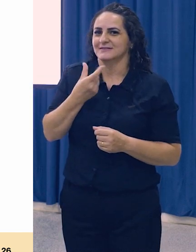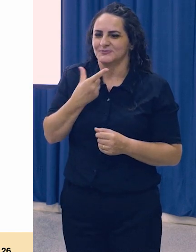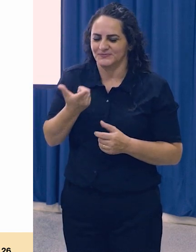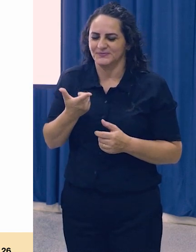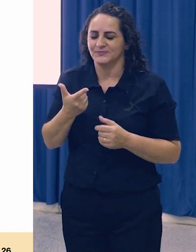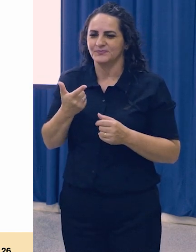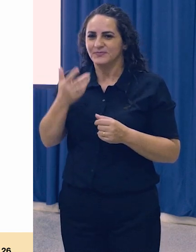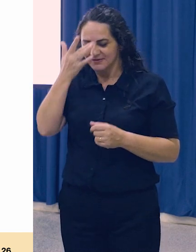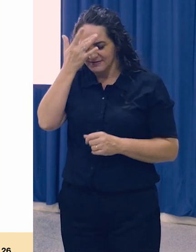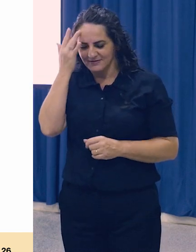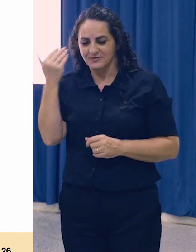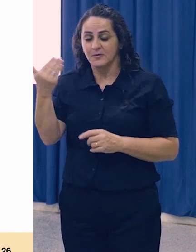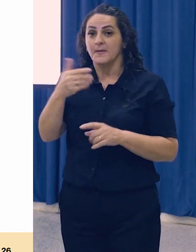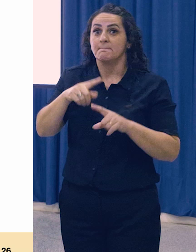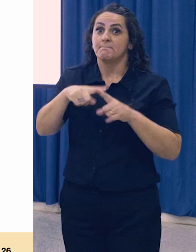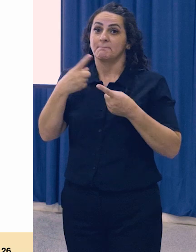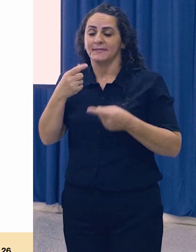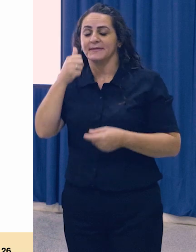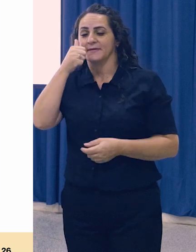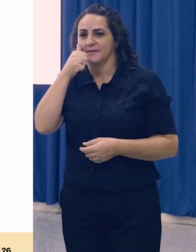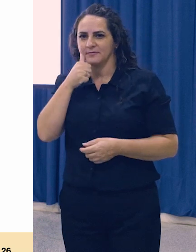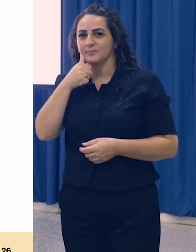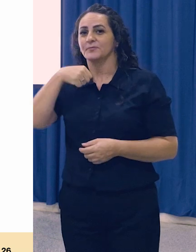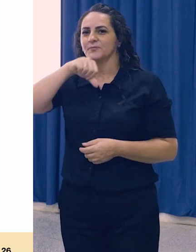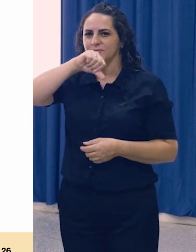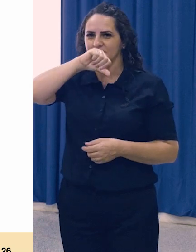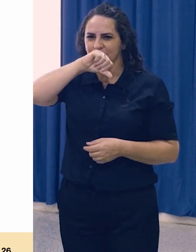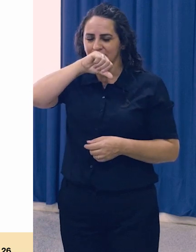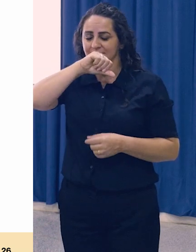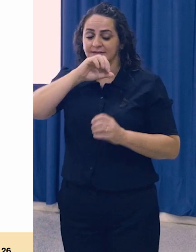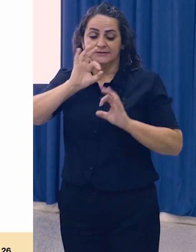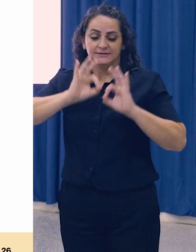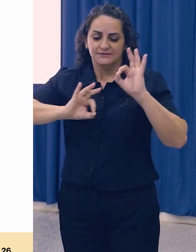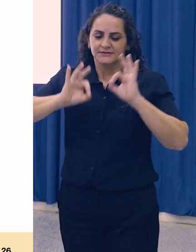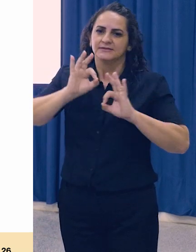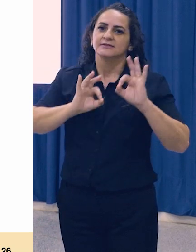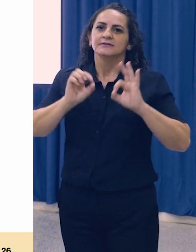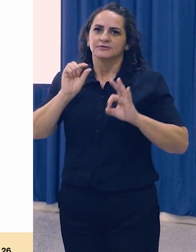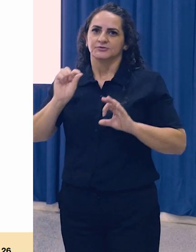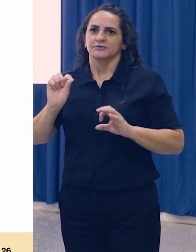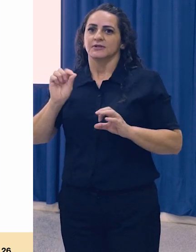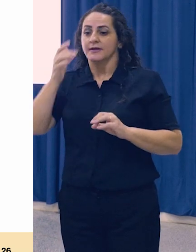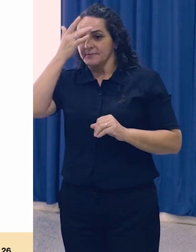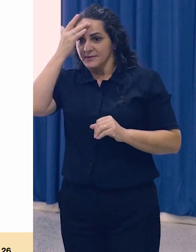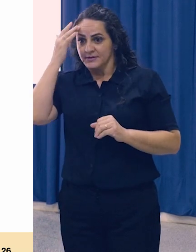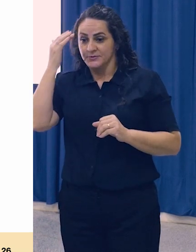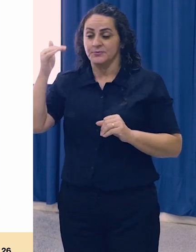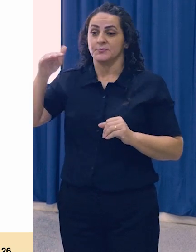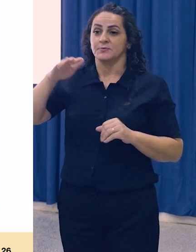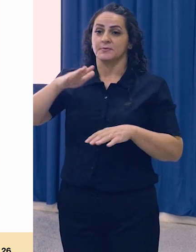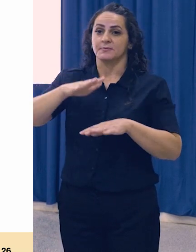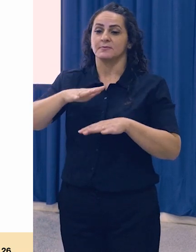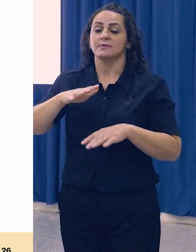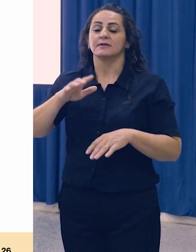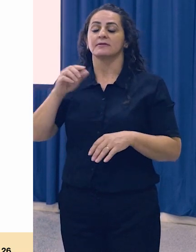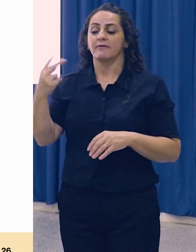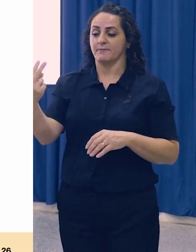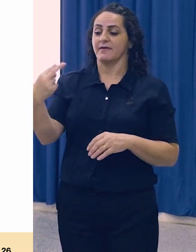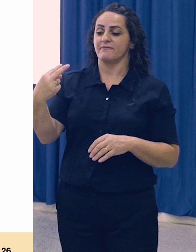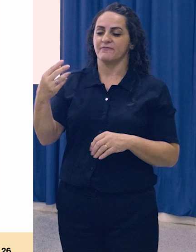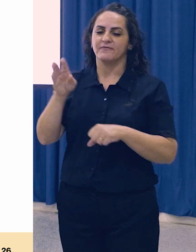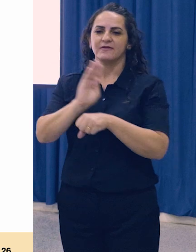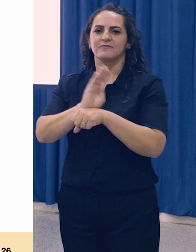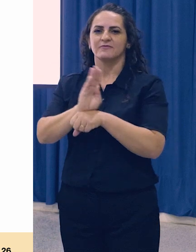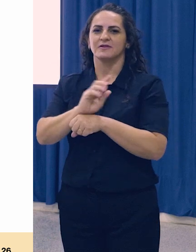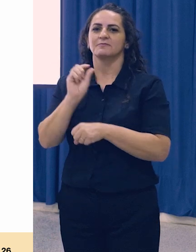pessoas, mas é uma mãe que lida com várias coisas, então o público-alvo realmente principal são mães.